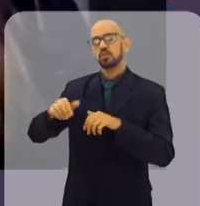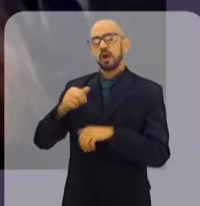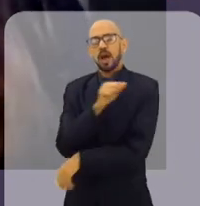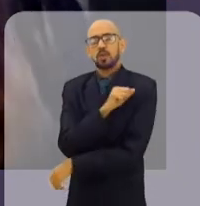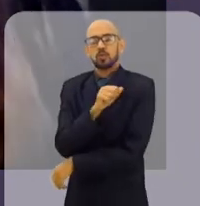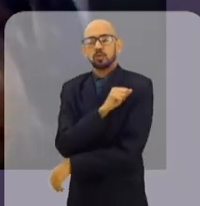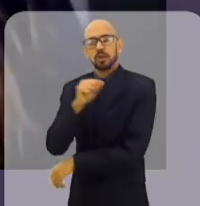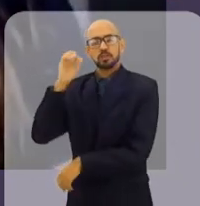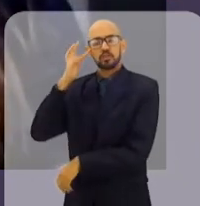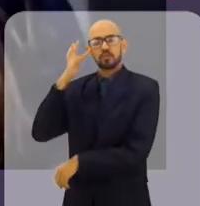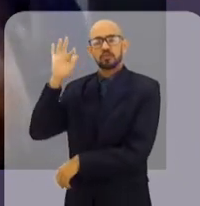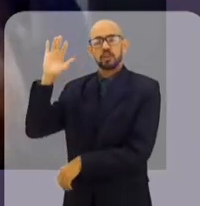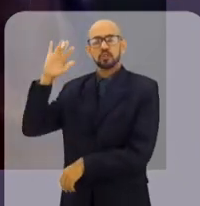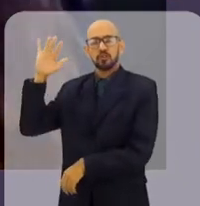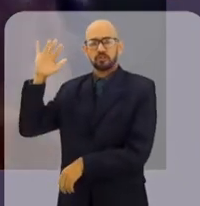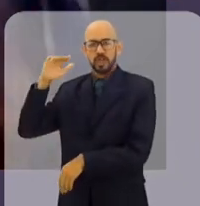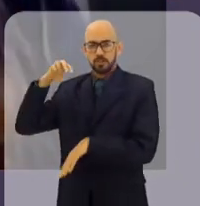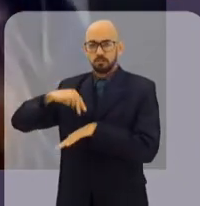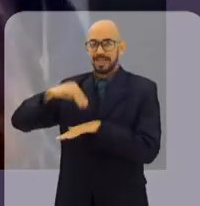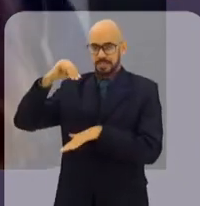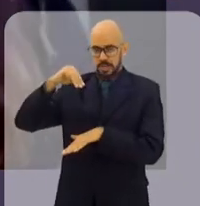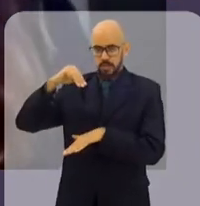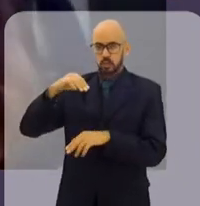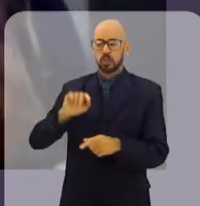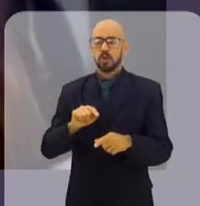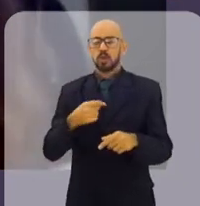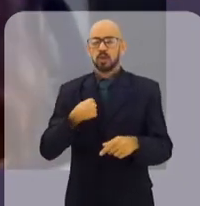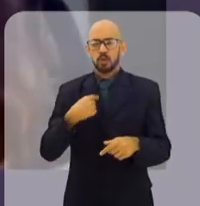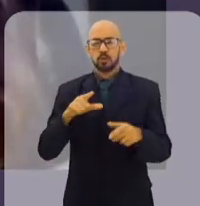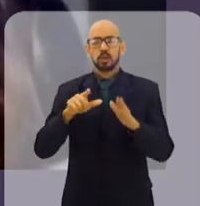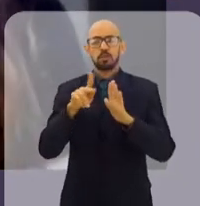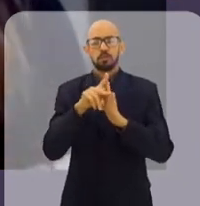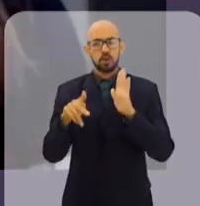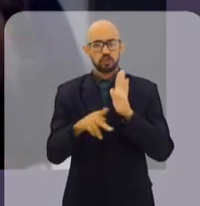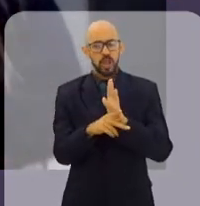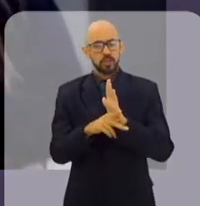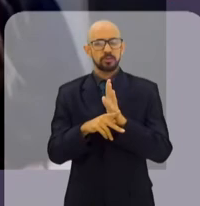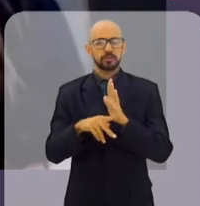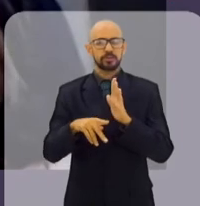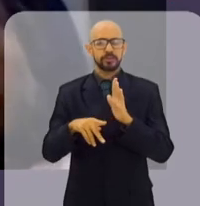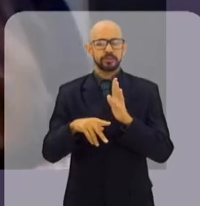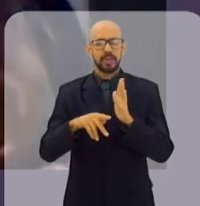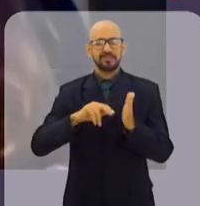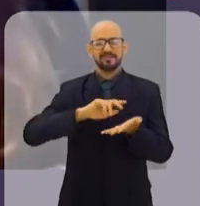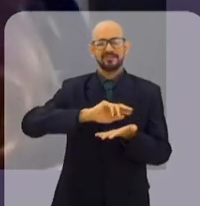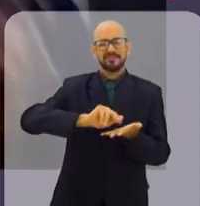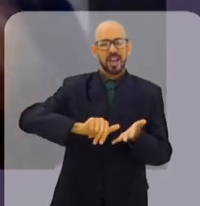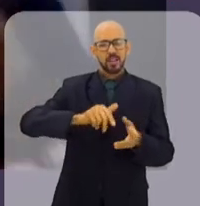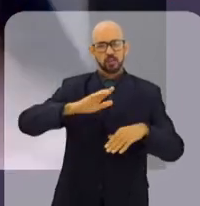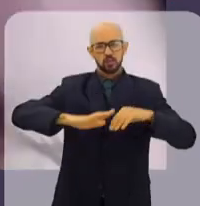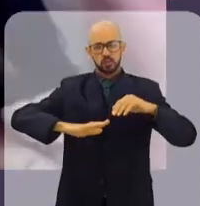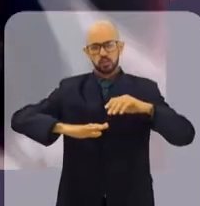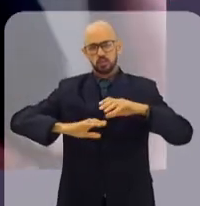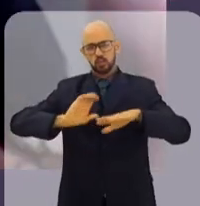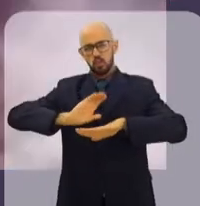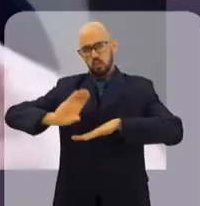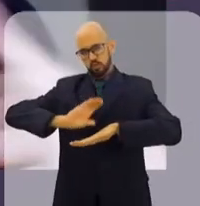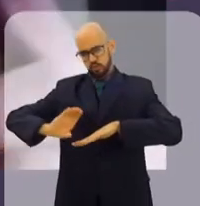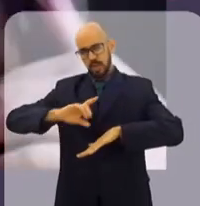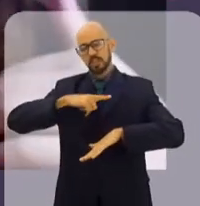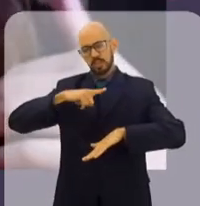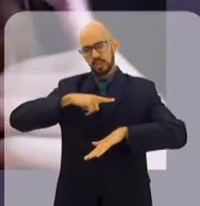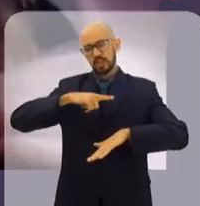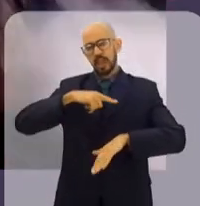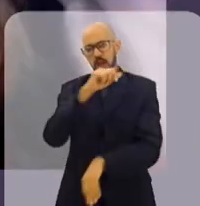que abrange vários cursos. Nós temos pessoas da física, nós temos pessoas da química, nós